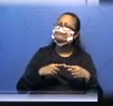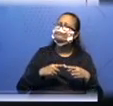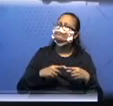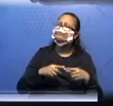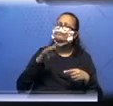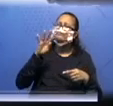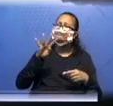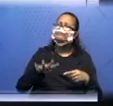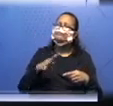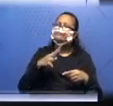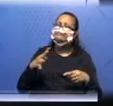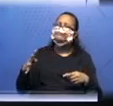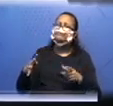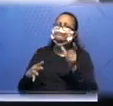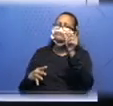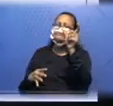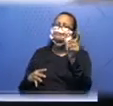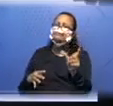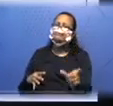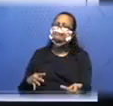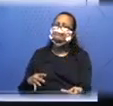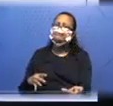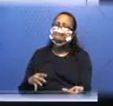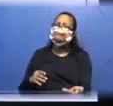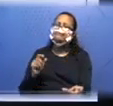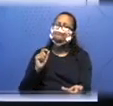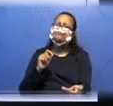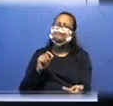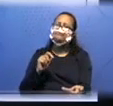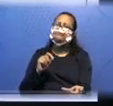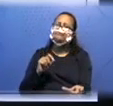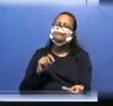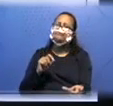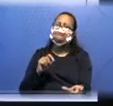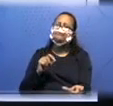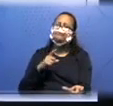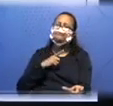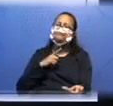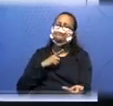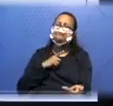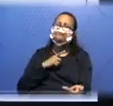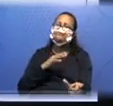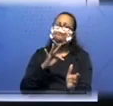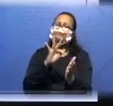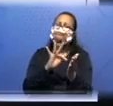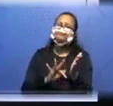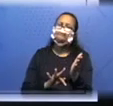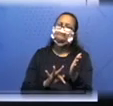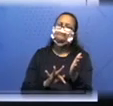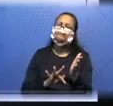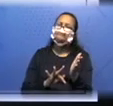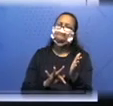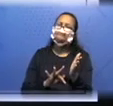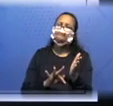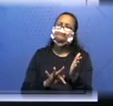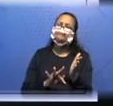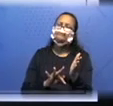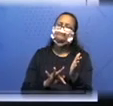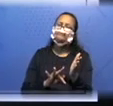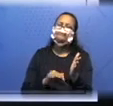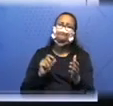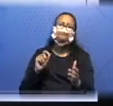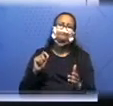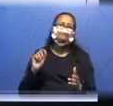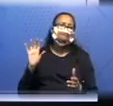relacionar a primeira coluna e qual foi o que tem relacionado no texto com isso aqui,